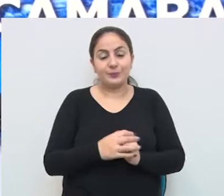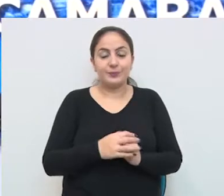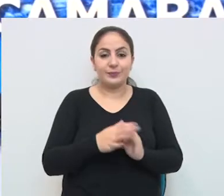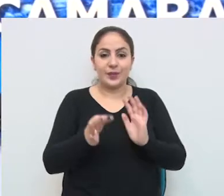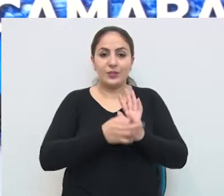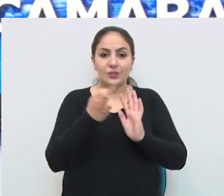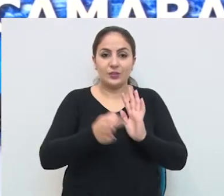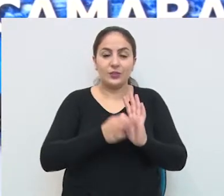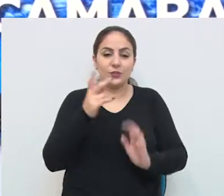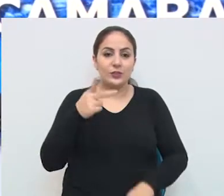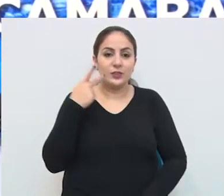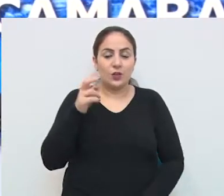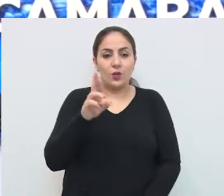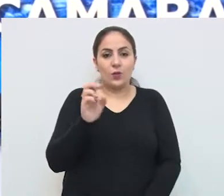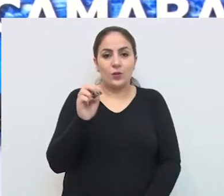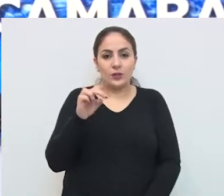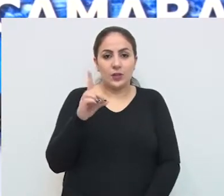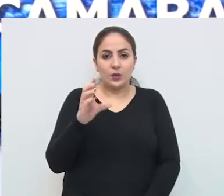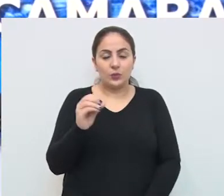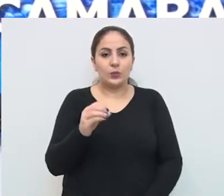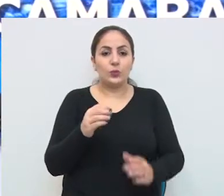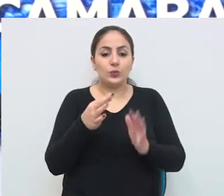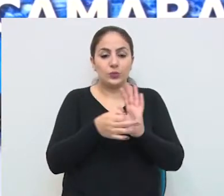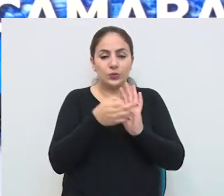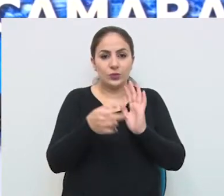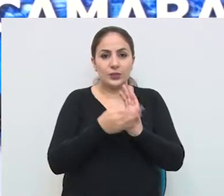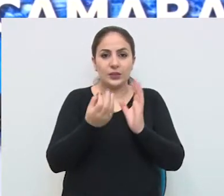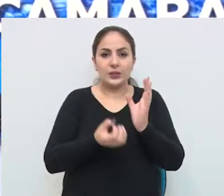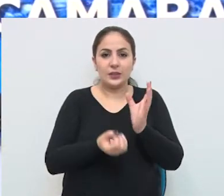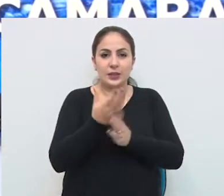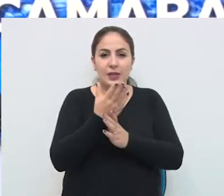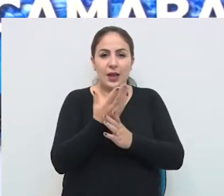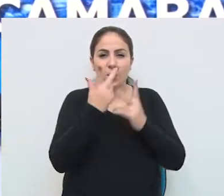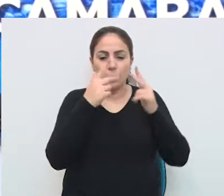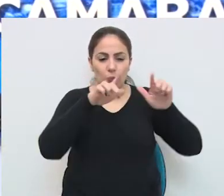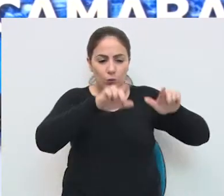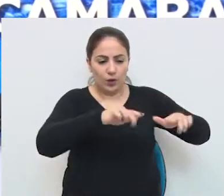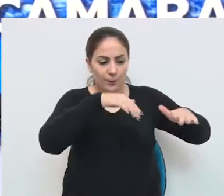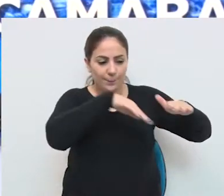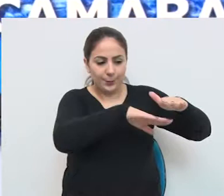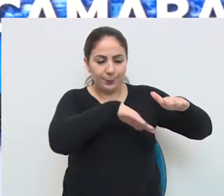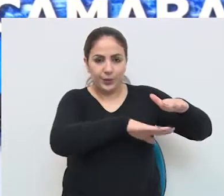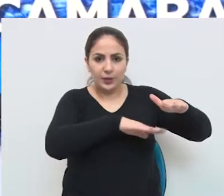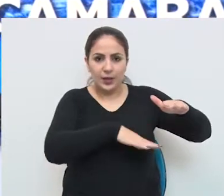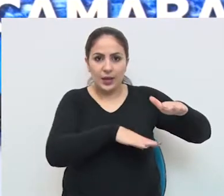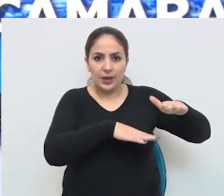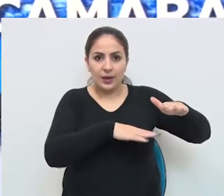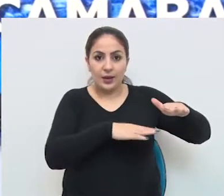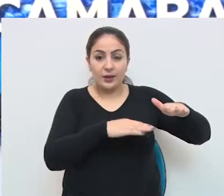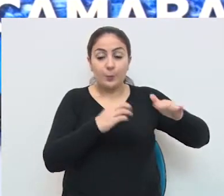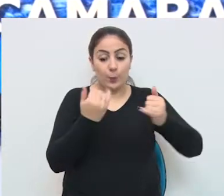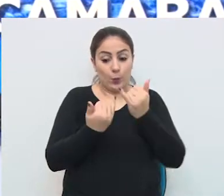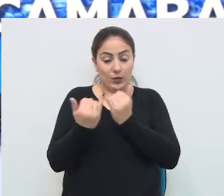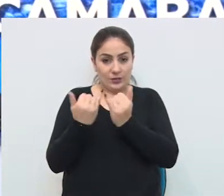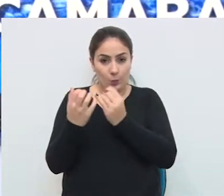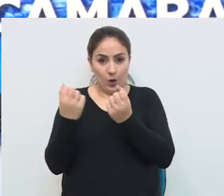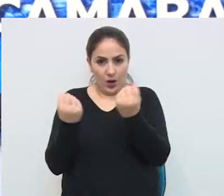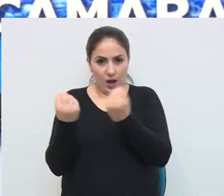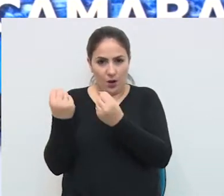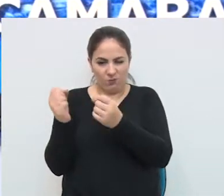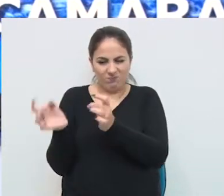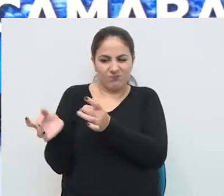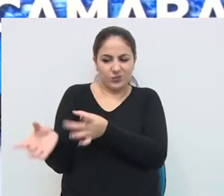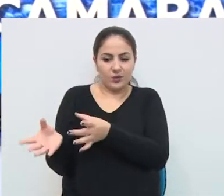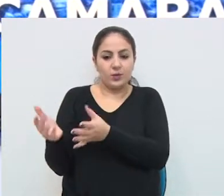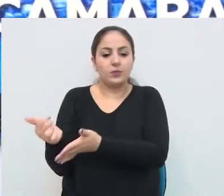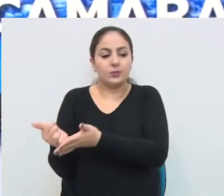A indicação do vereador Ronaldo Rosa, sugerindo a criação de um depósito para recolhimentos de veículos abandonados, está